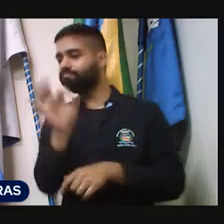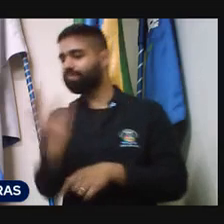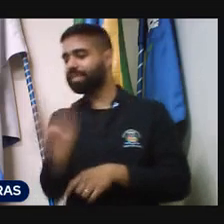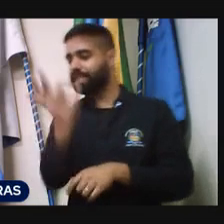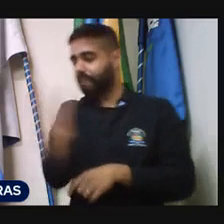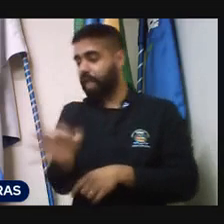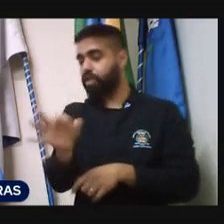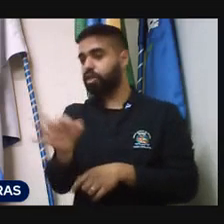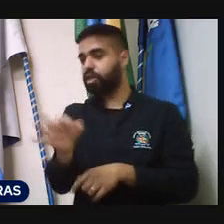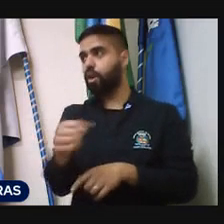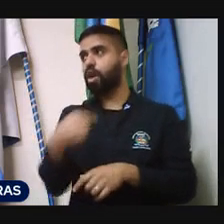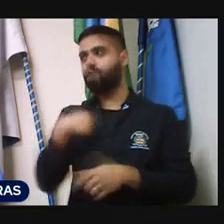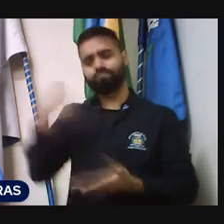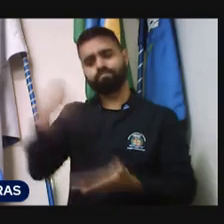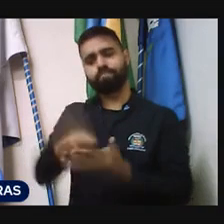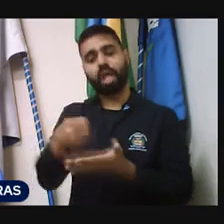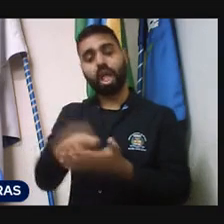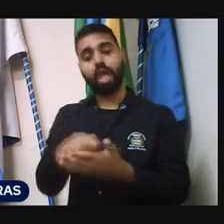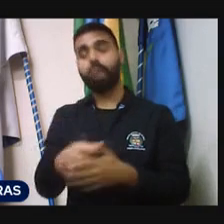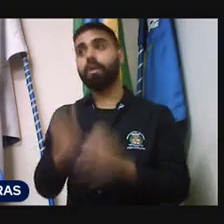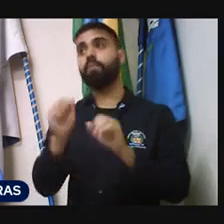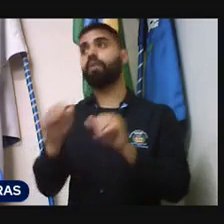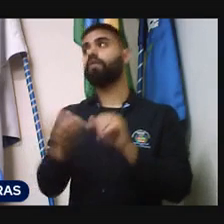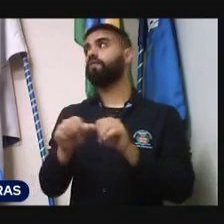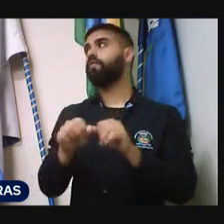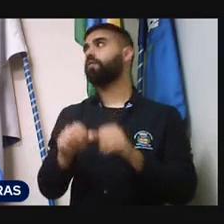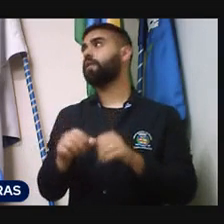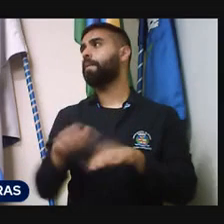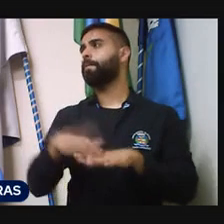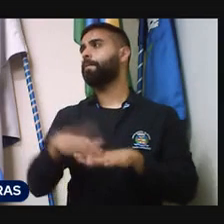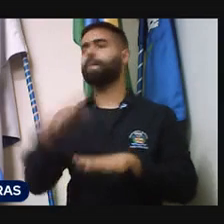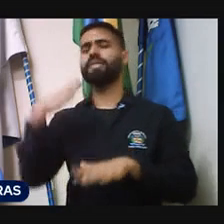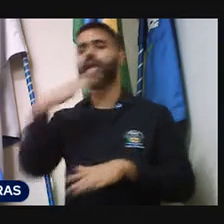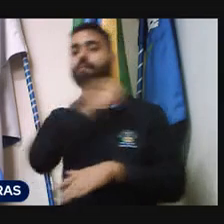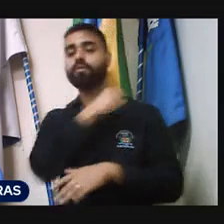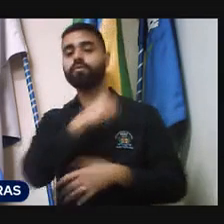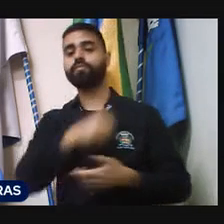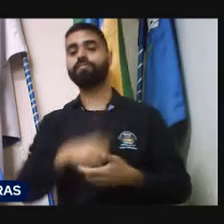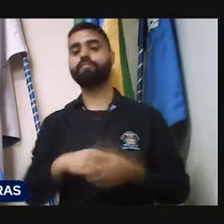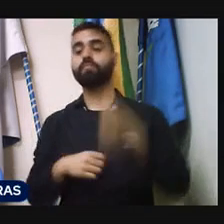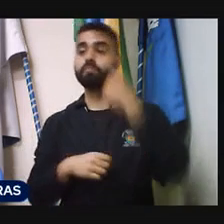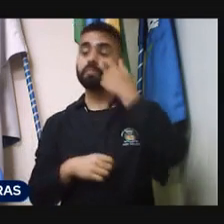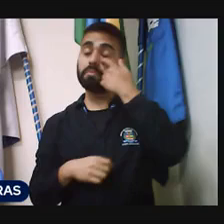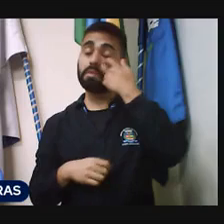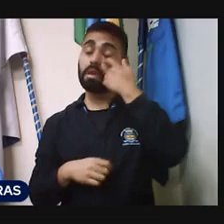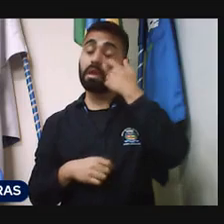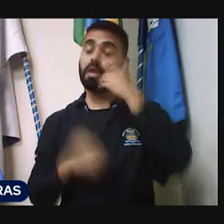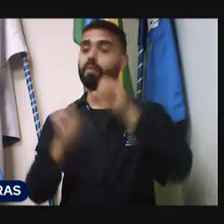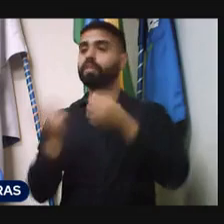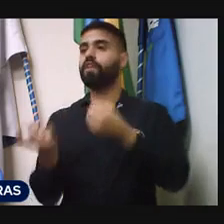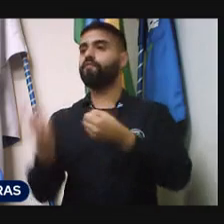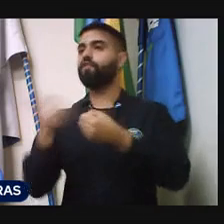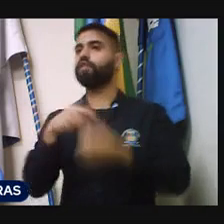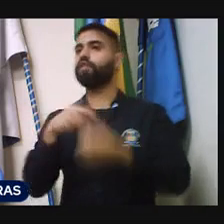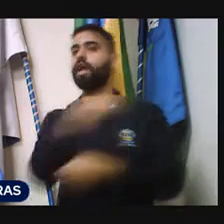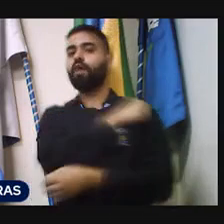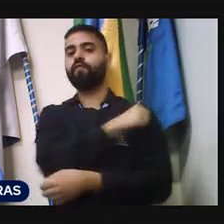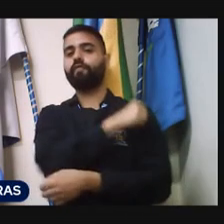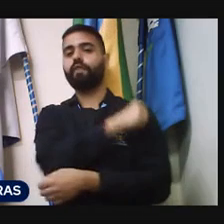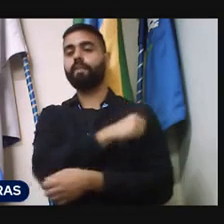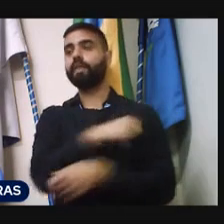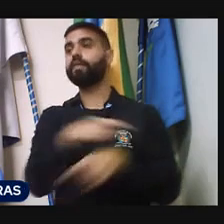a gente daqui para cobrar para que seja de forma mais rápida possível ser repor o técnico de enfermagem